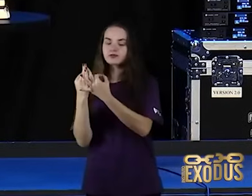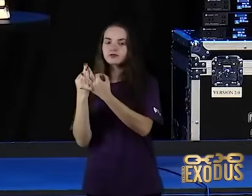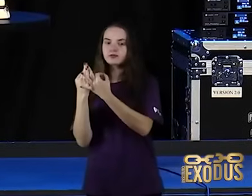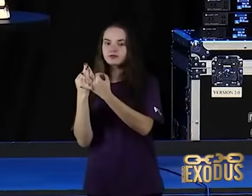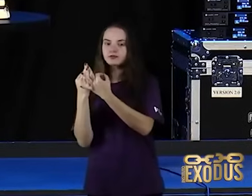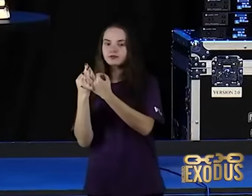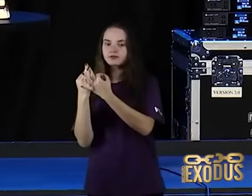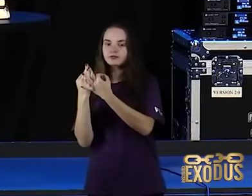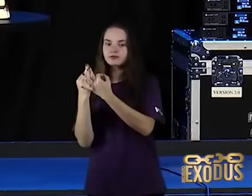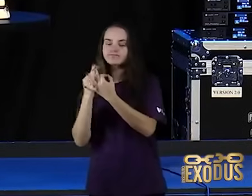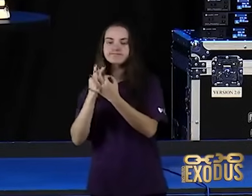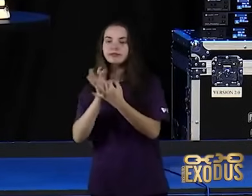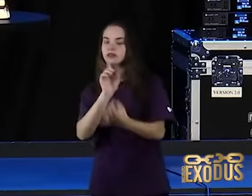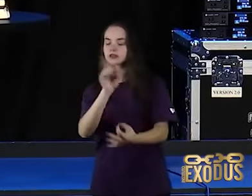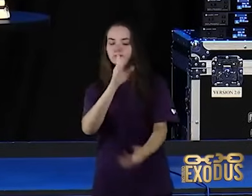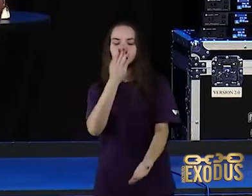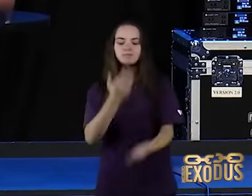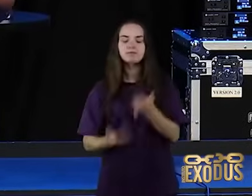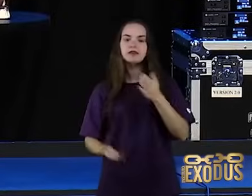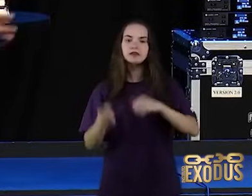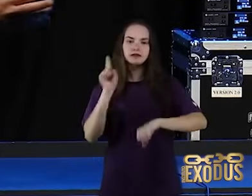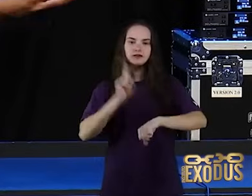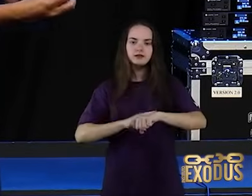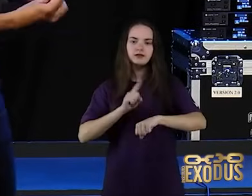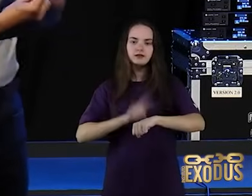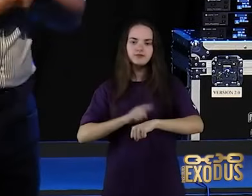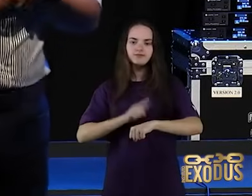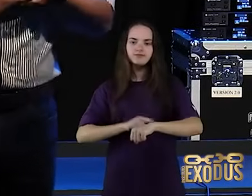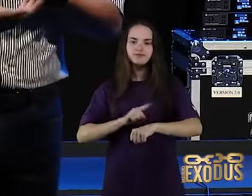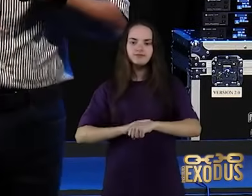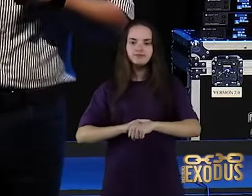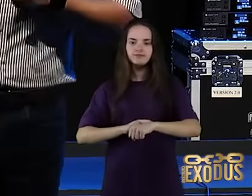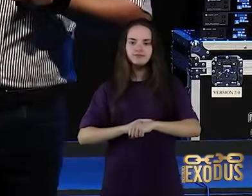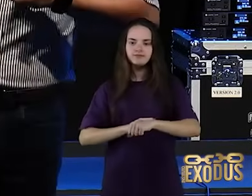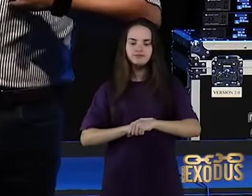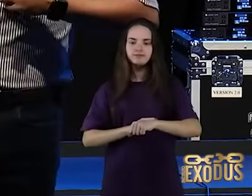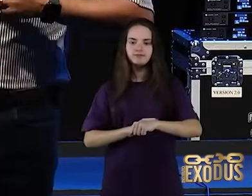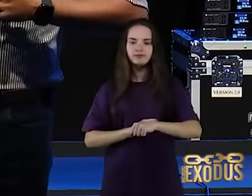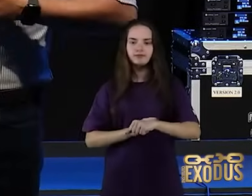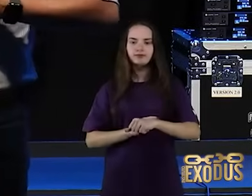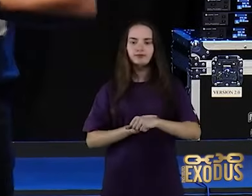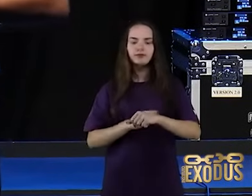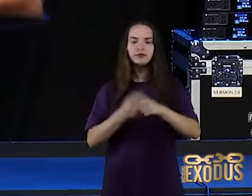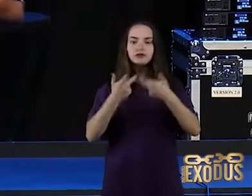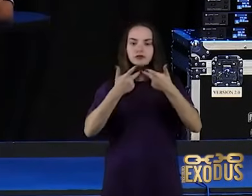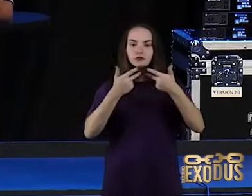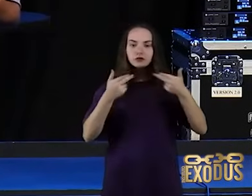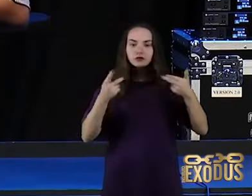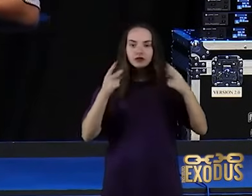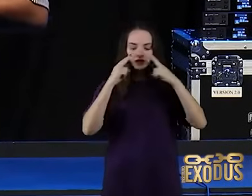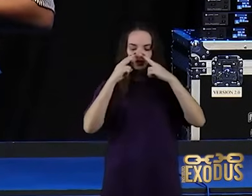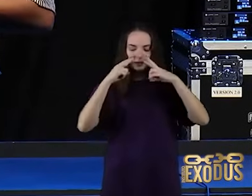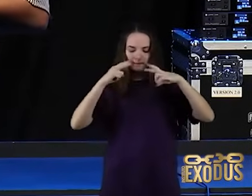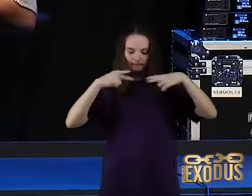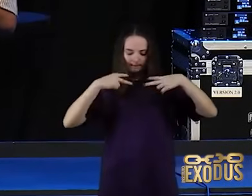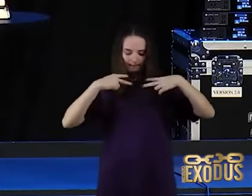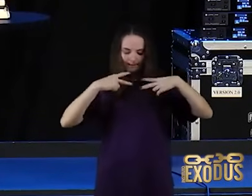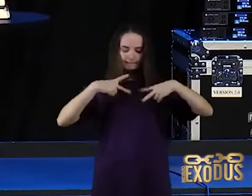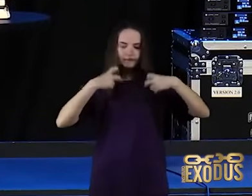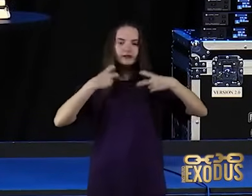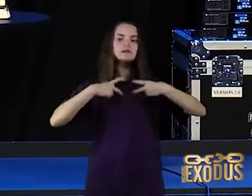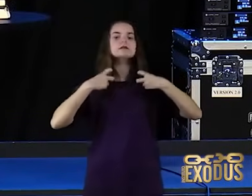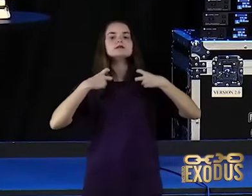é perda de tempo muito daquilo que a gente vê dentro de nós que é